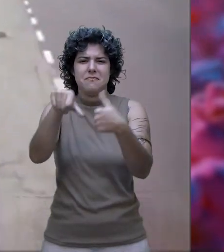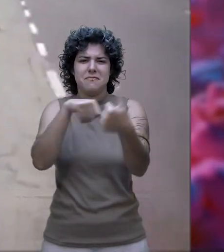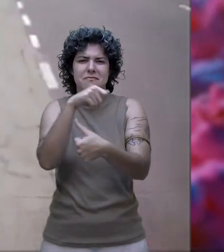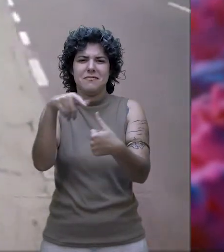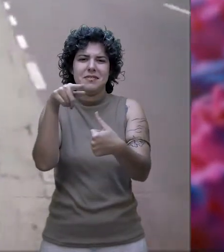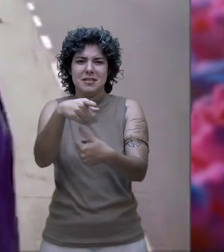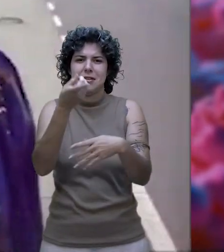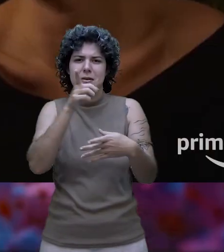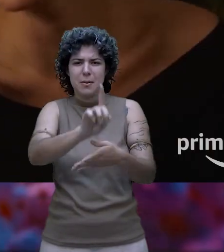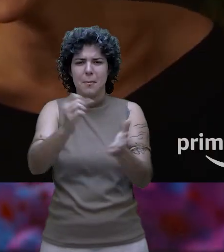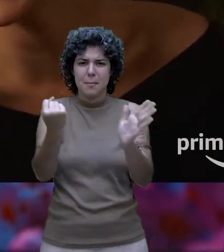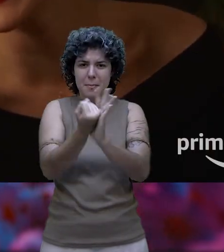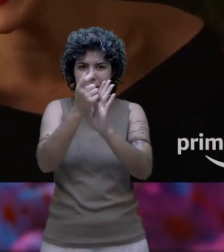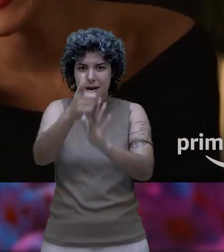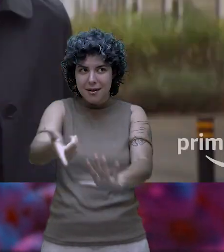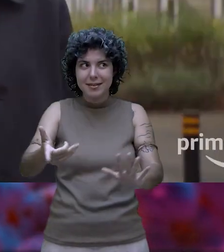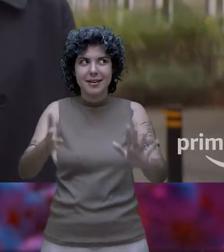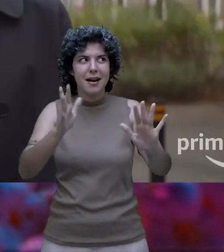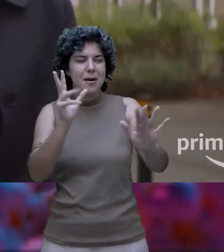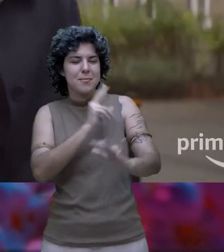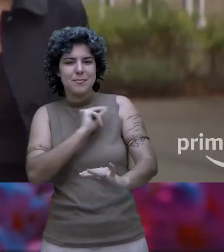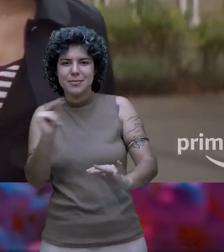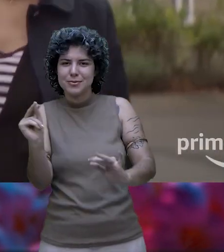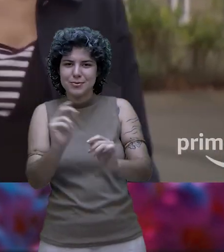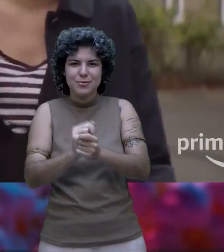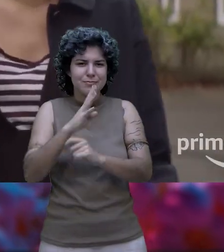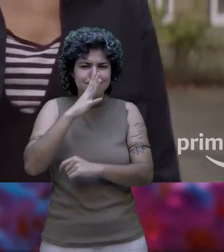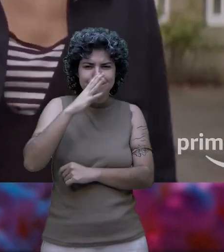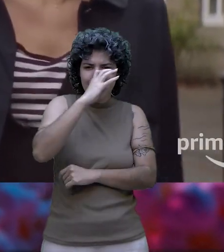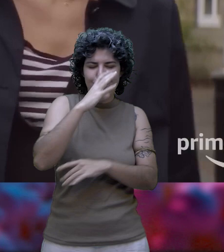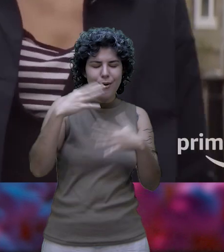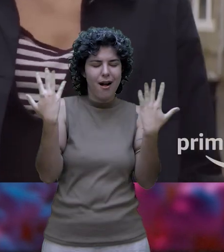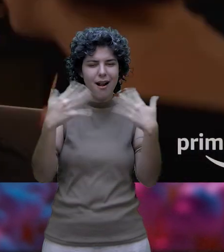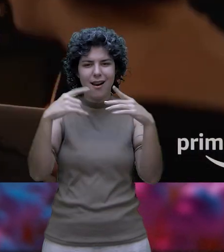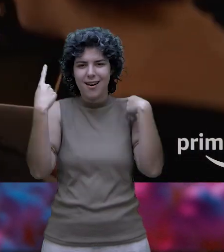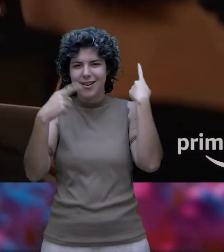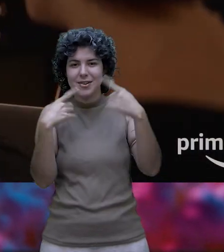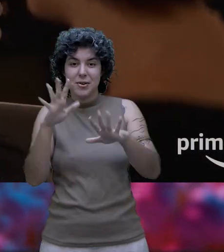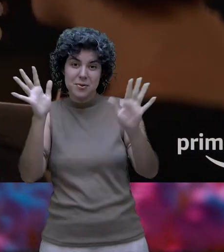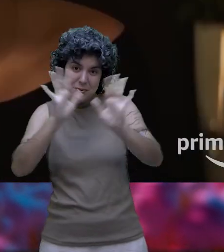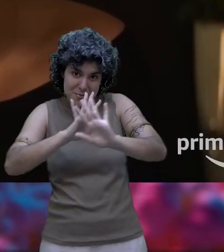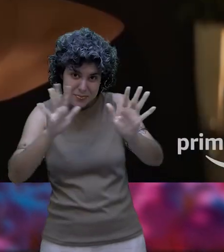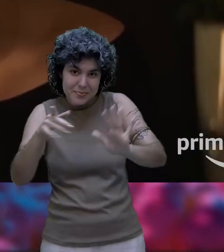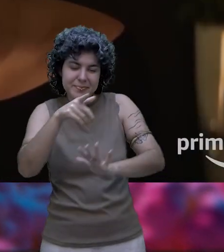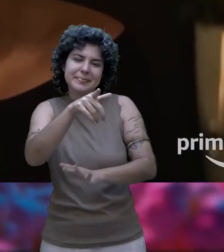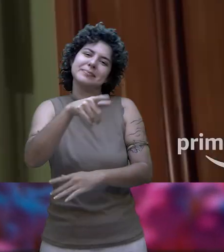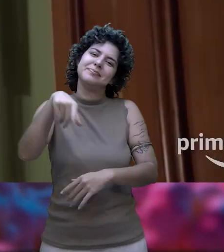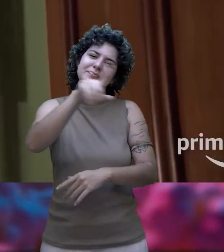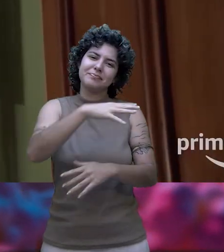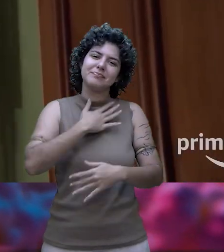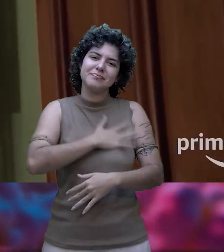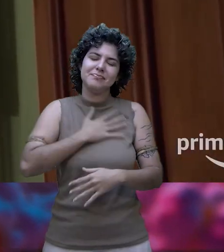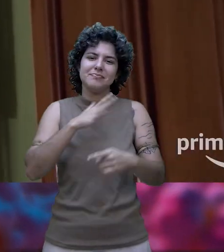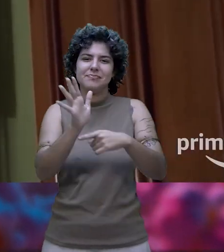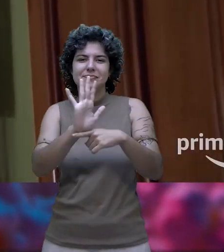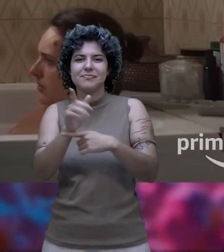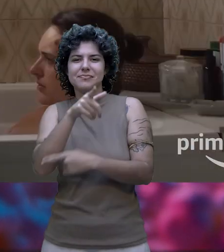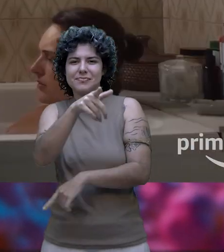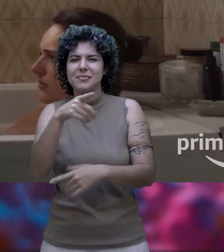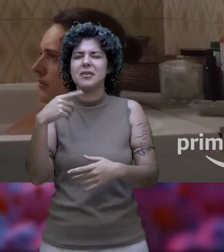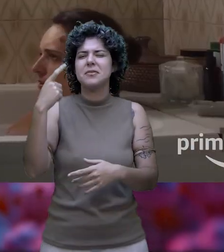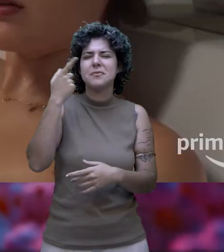loucura! Ai, que absurdo! Olá, cinéfilos do Pega Pipoca! Hoje vamos mergulhar em produções que celebram aquelas mulheres que o mundo chama